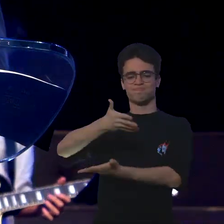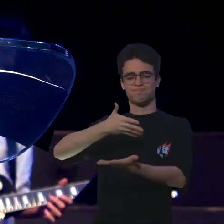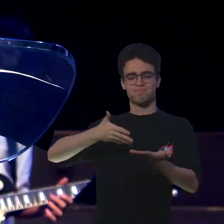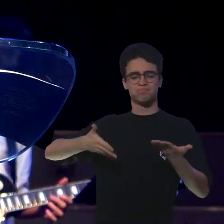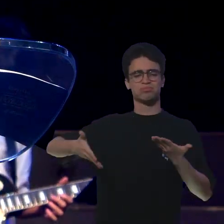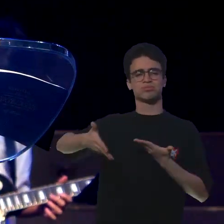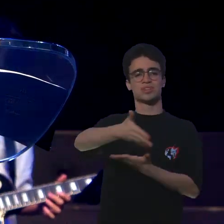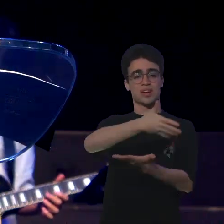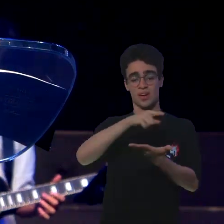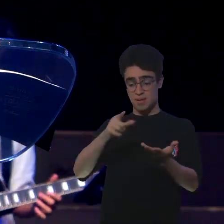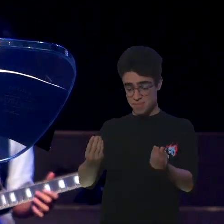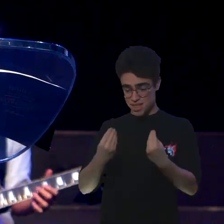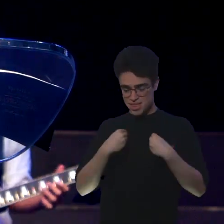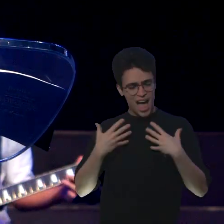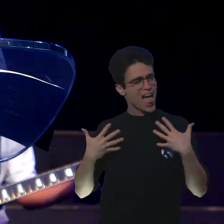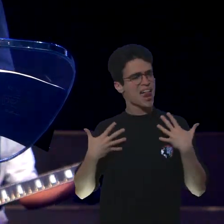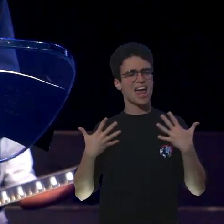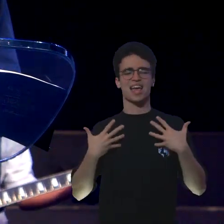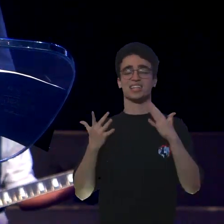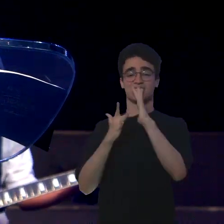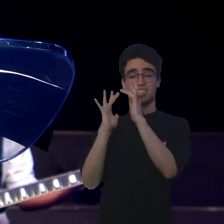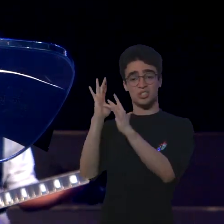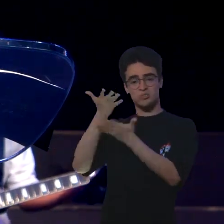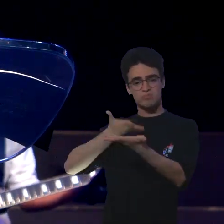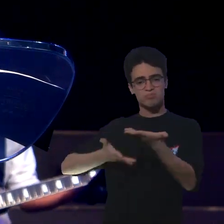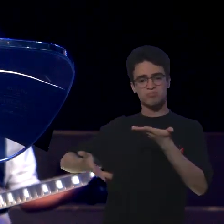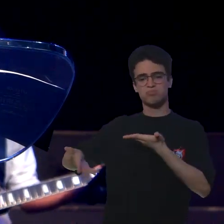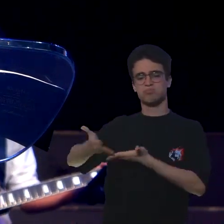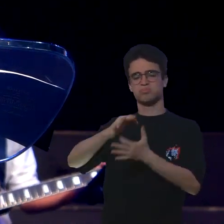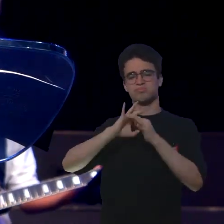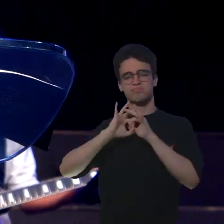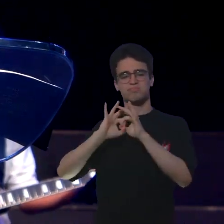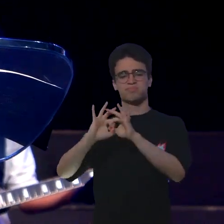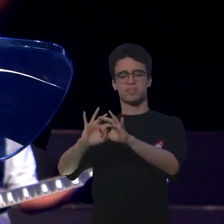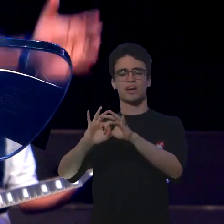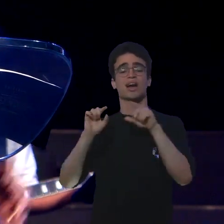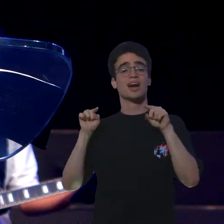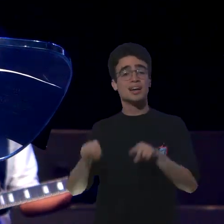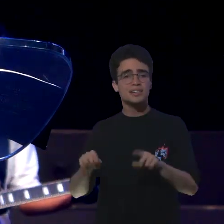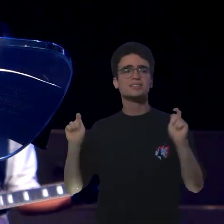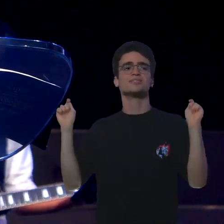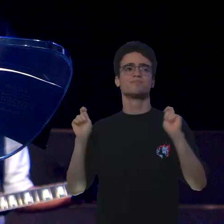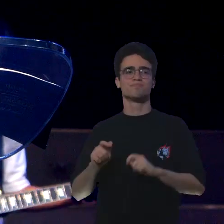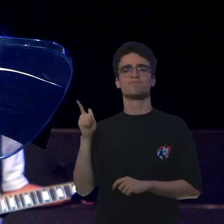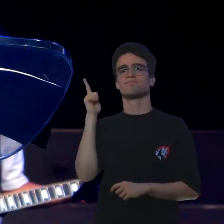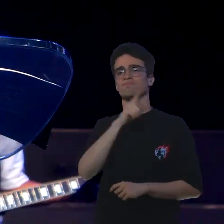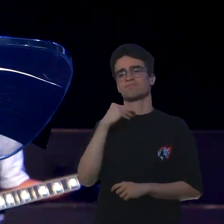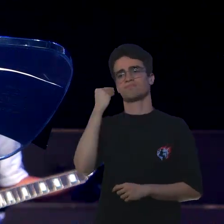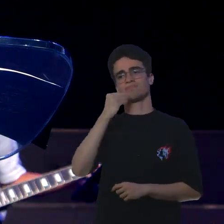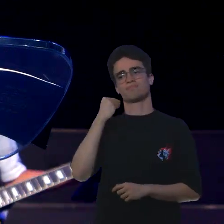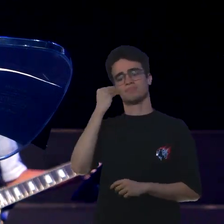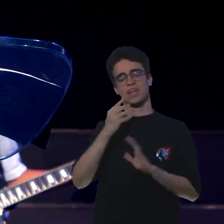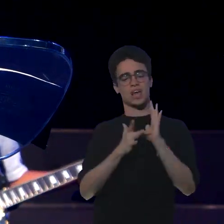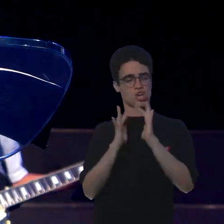que nos dá alegria, essa comunhão com Cristo, seja essa presença viva do Senhor Jesus.